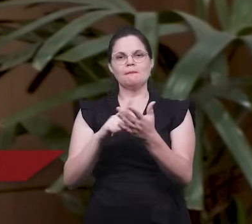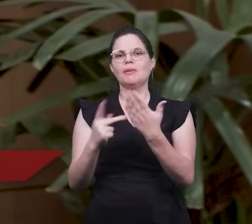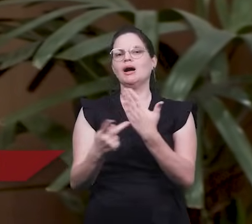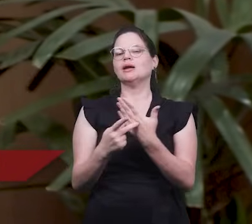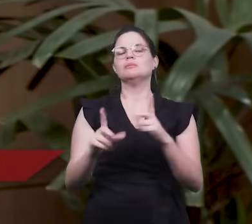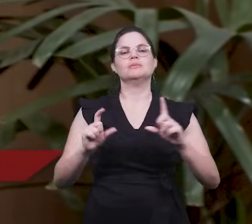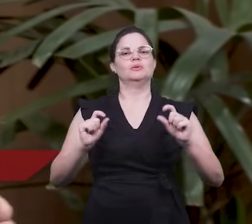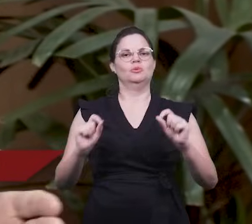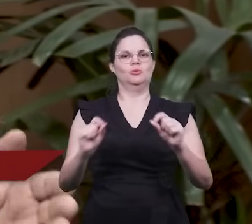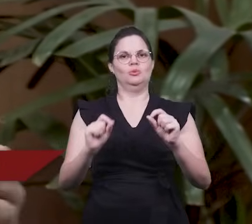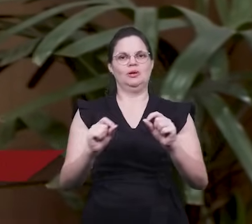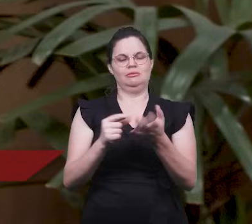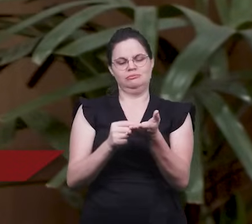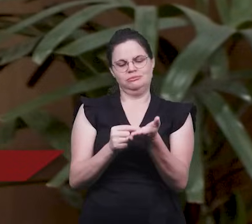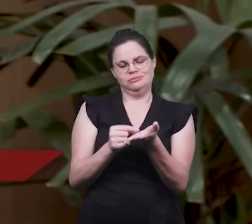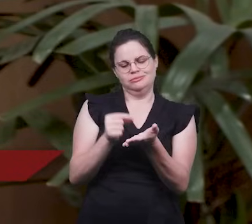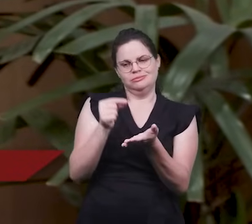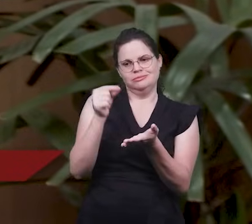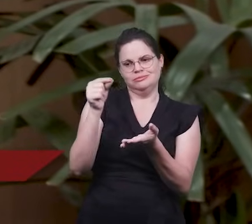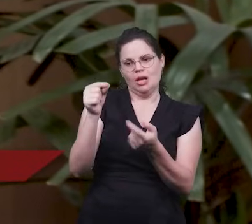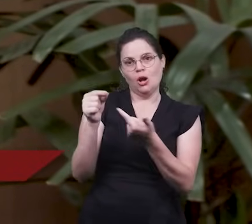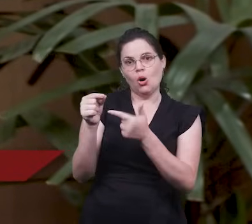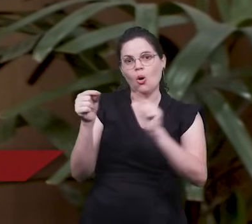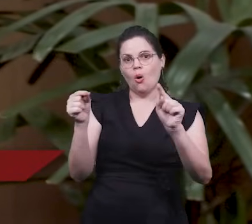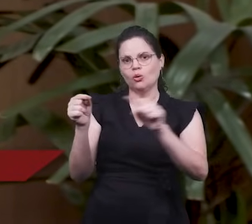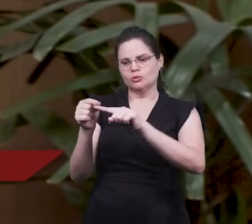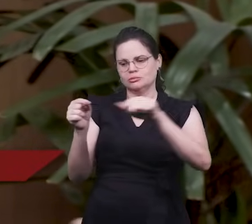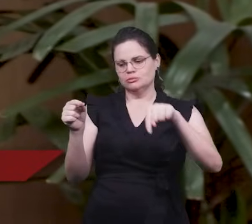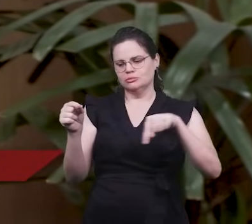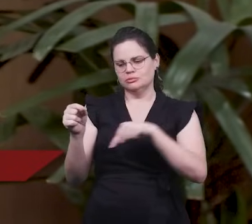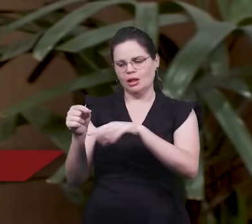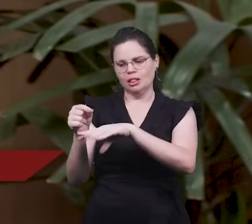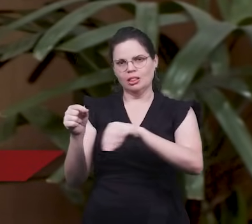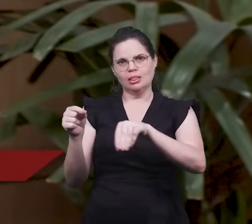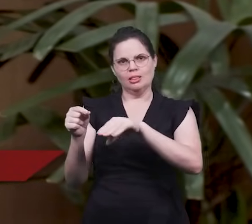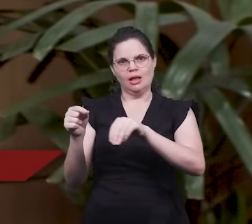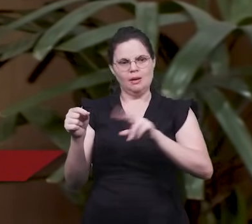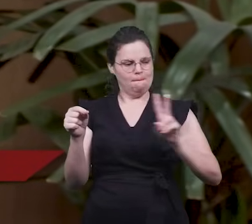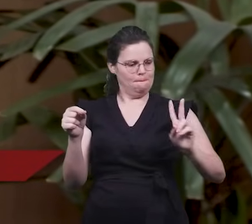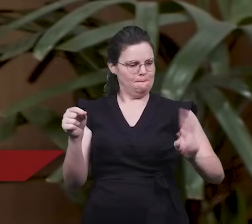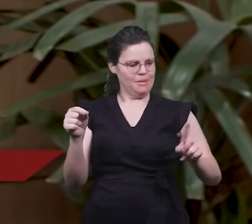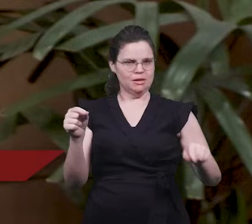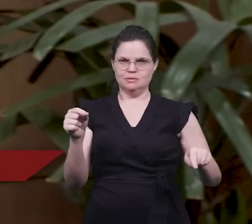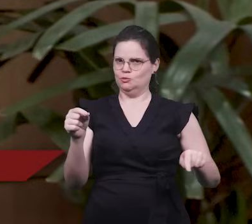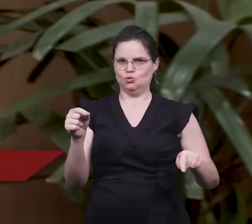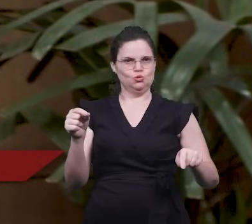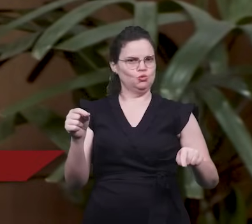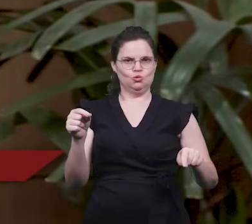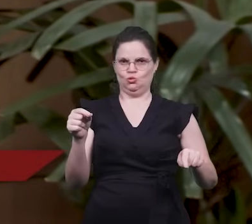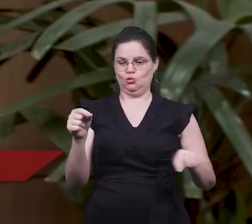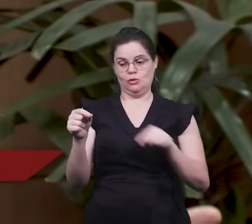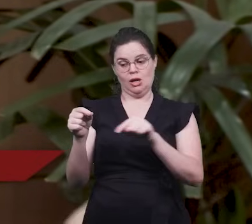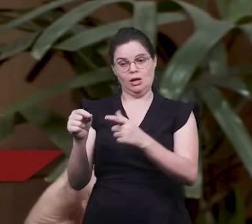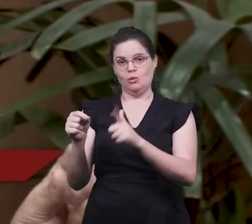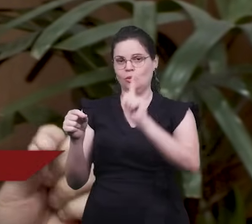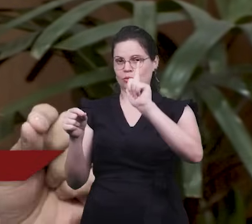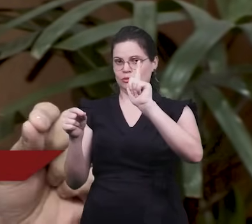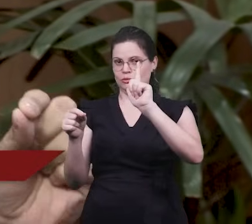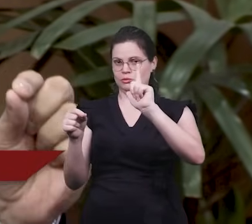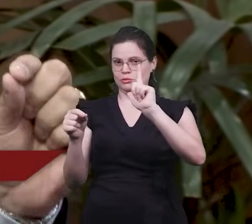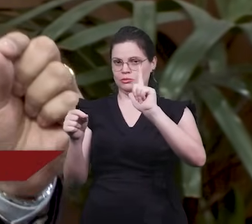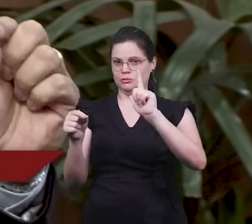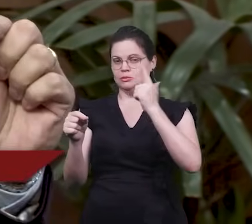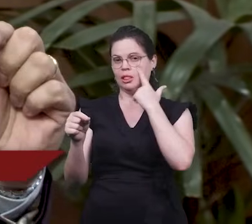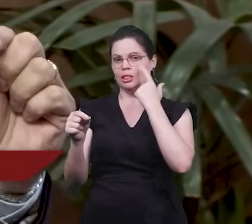parábola do grão de mostarda, que fala de um outro campo. Não era o mesmo campo. E é interessante porque